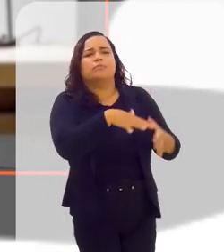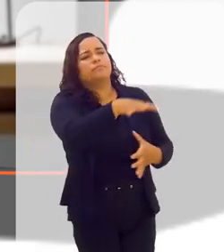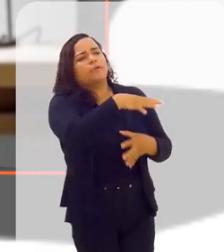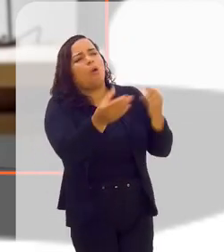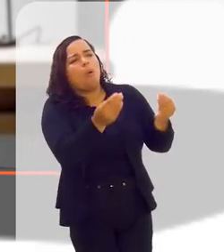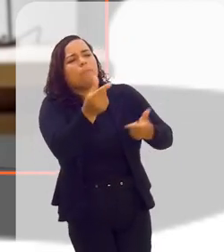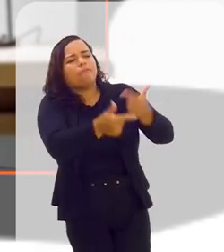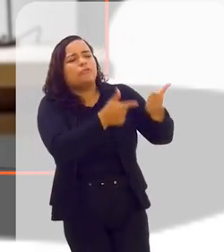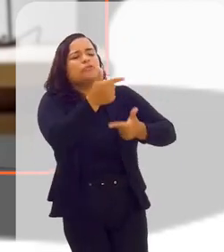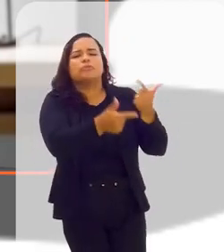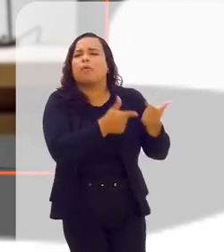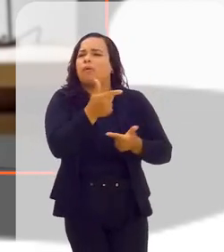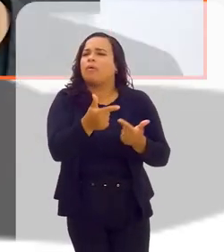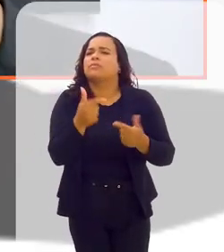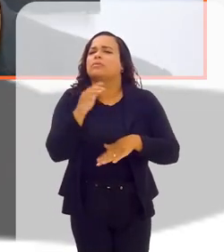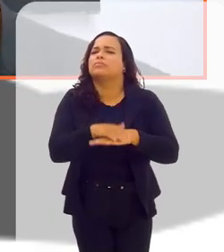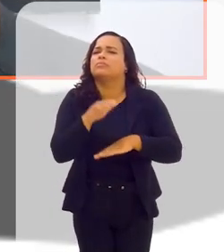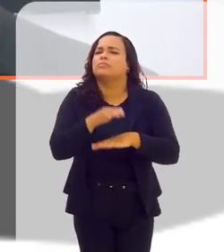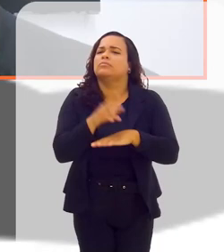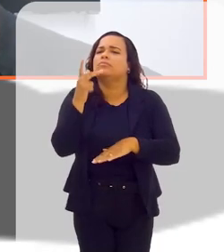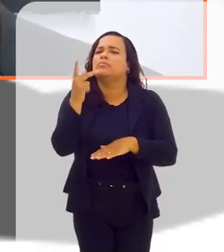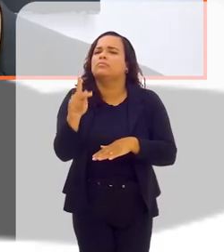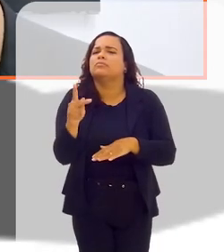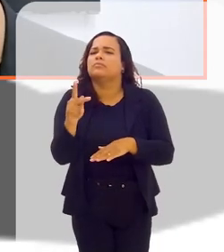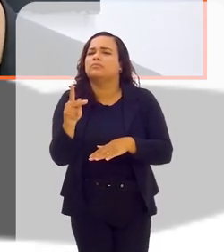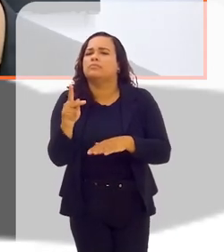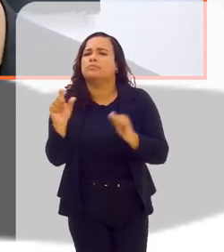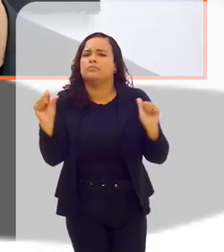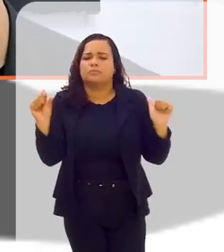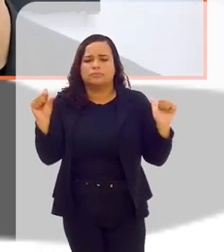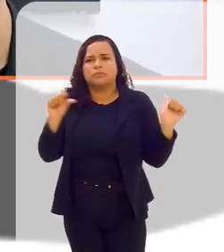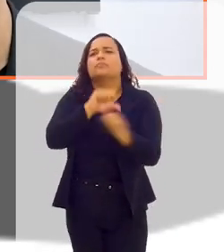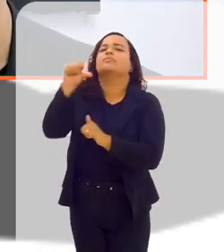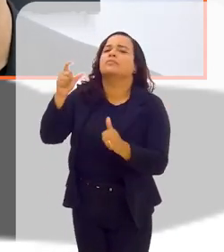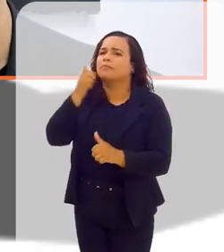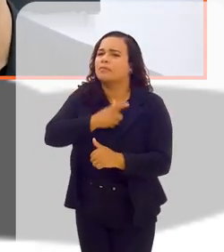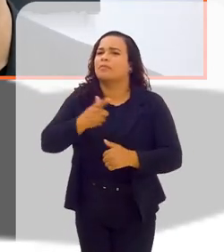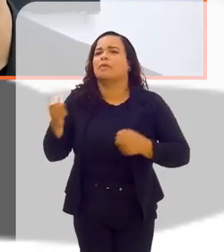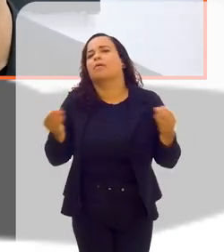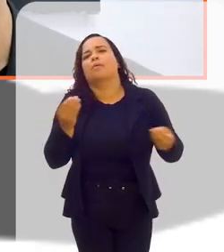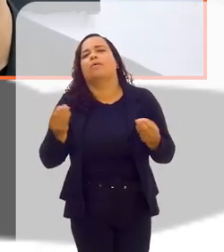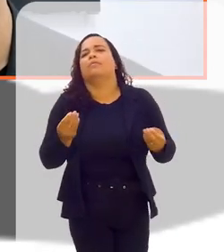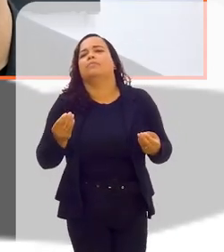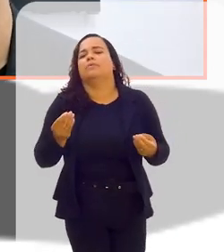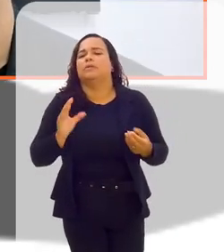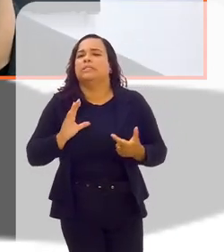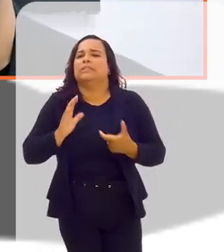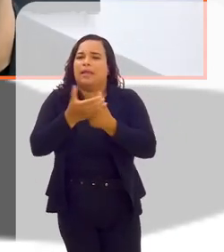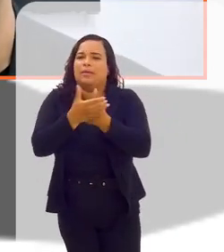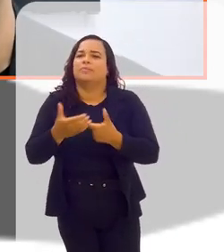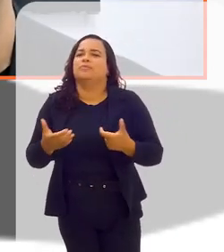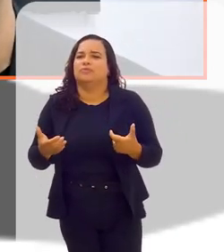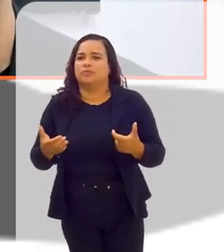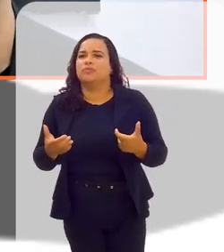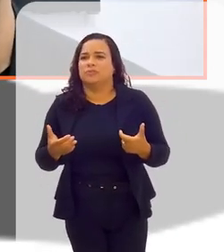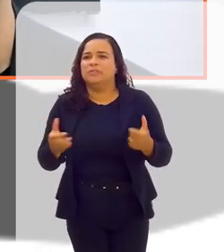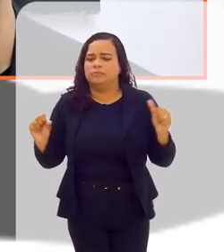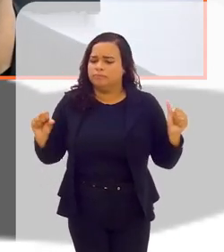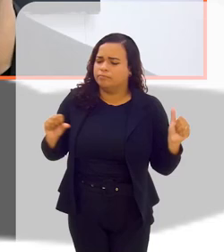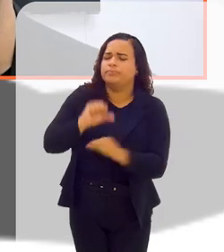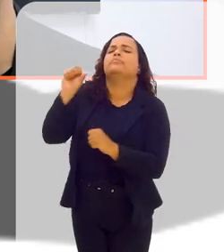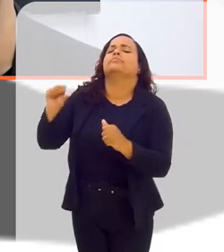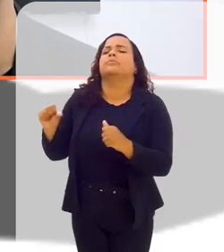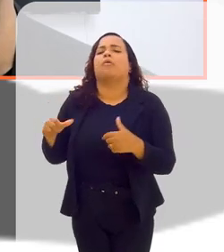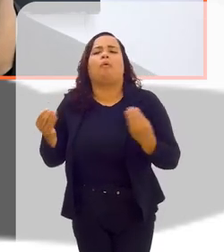dentro da comunidade, como que disso você fez qual foi o turning point? Estou vendo que você fala, qual foi